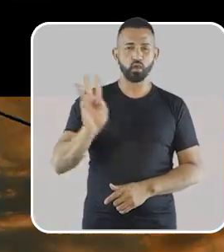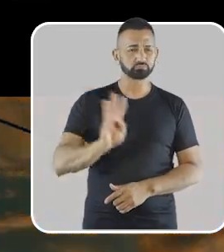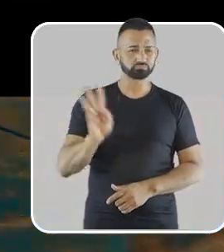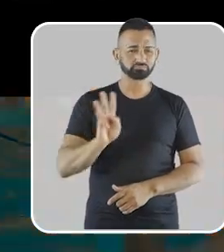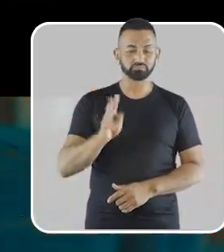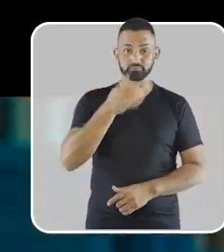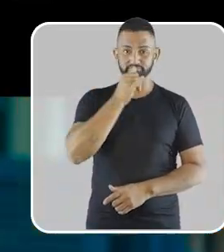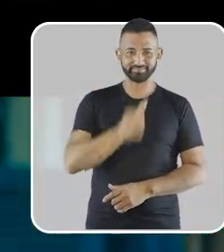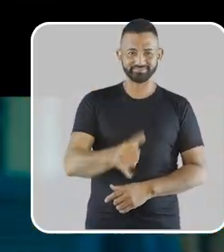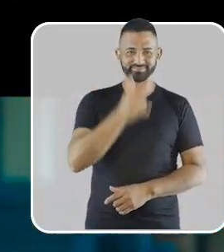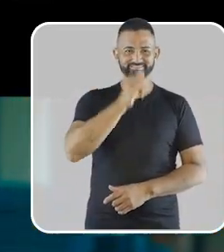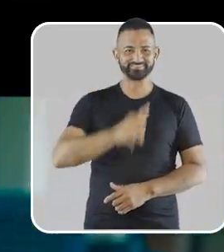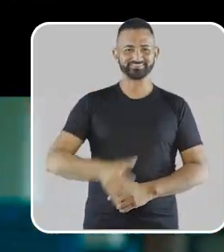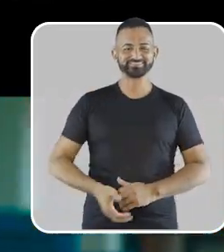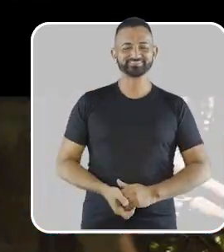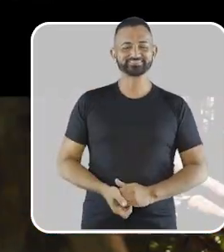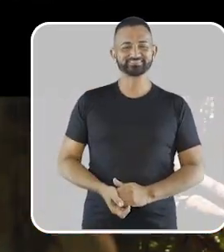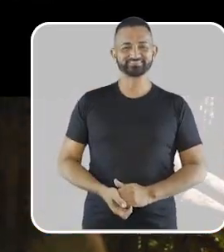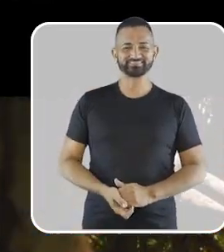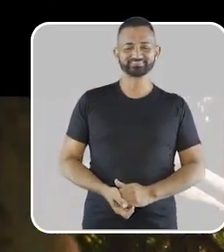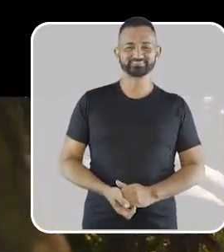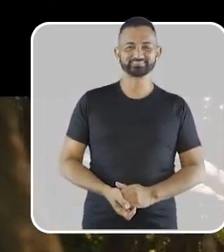elétrica.